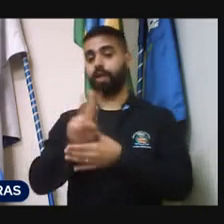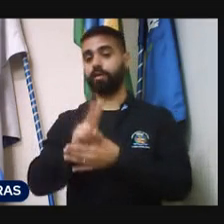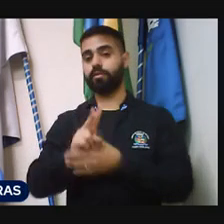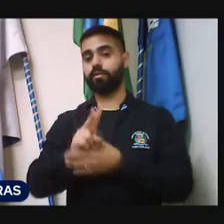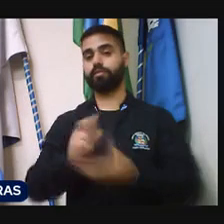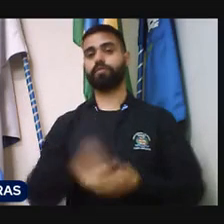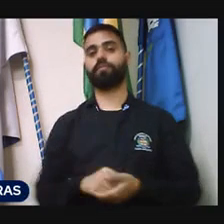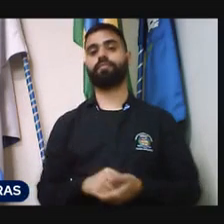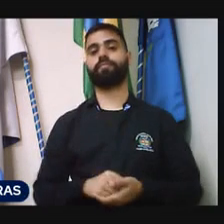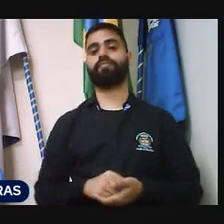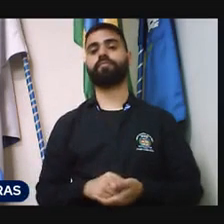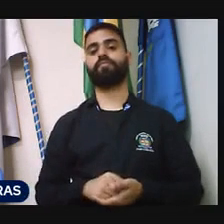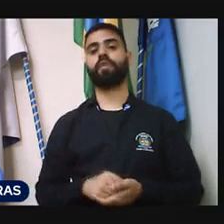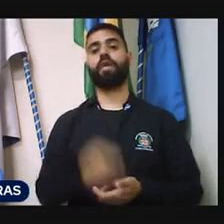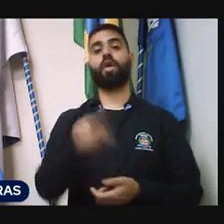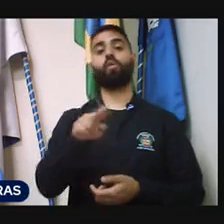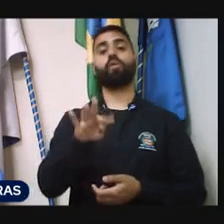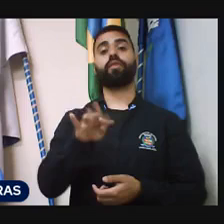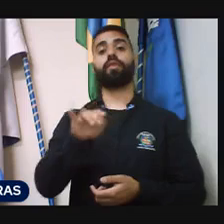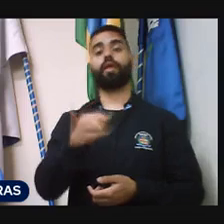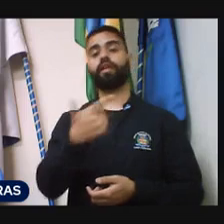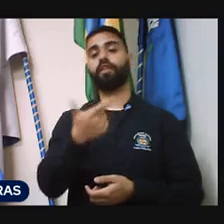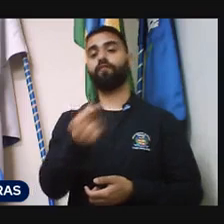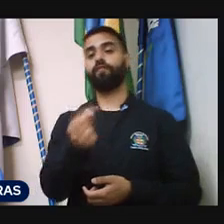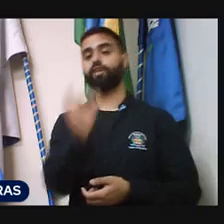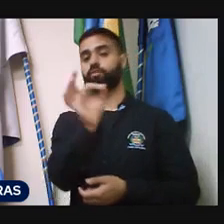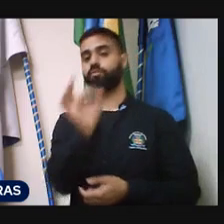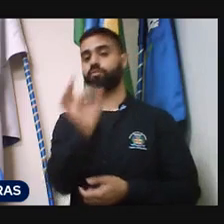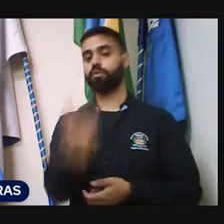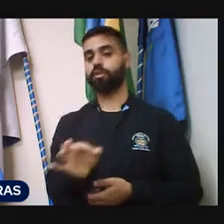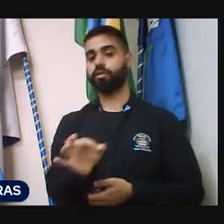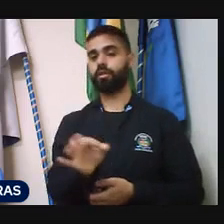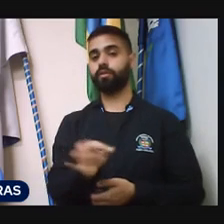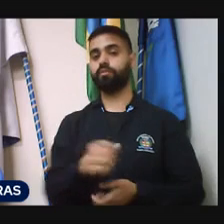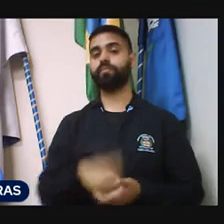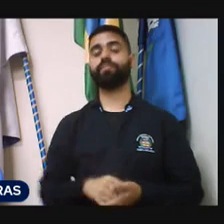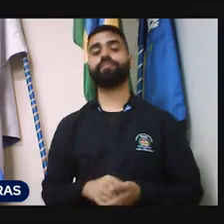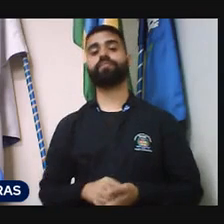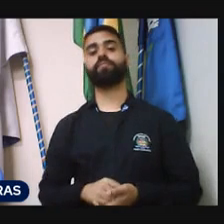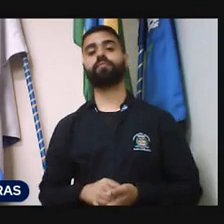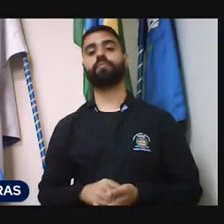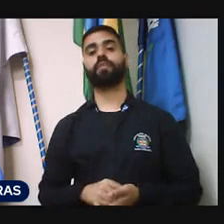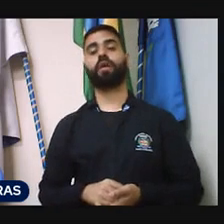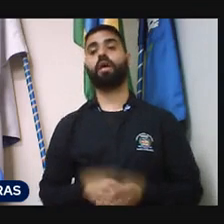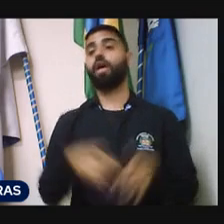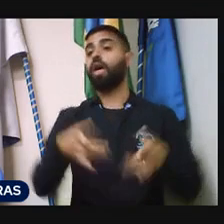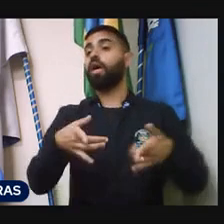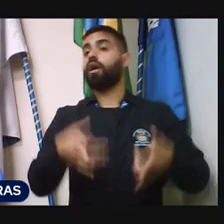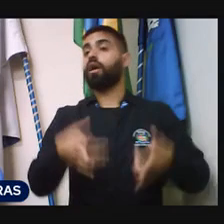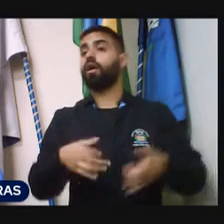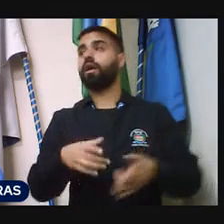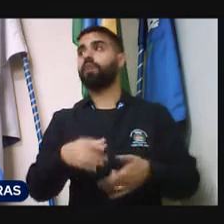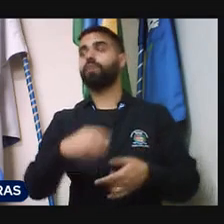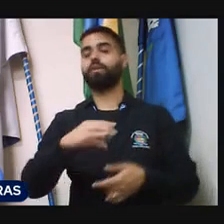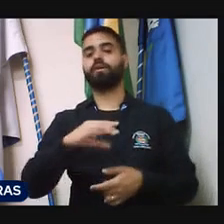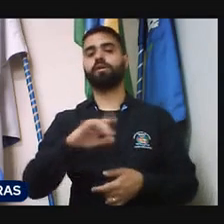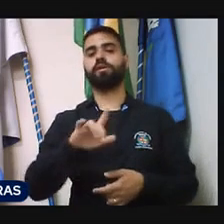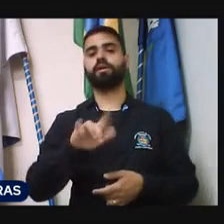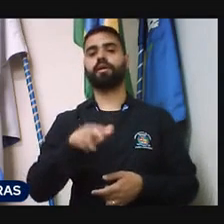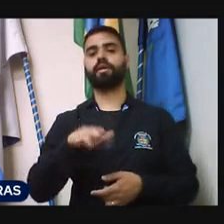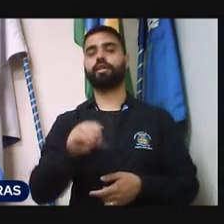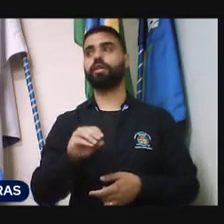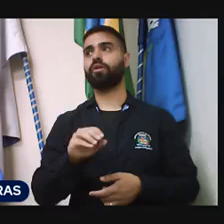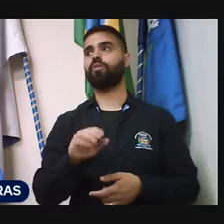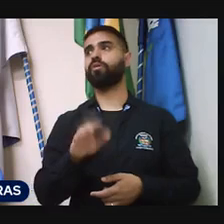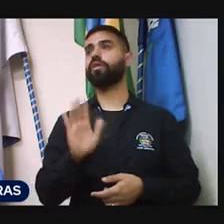a ocupação de leitos de UTI Vinte por cento e vinte por cento Leite leitos clínicos dezoito por cento